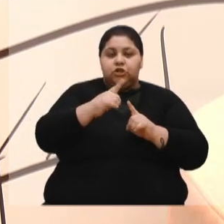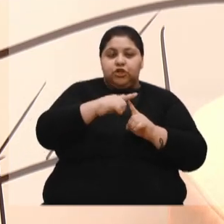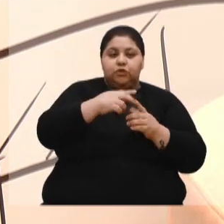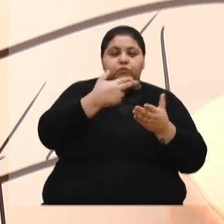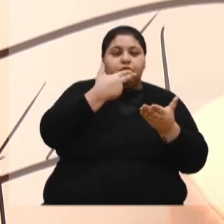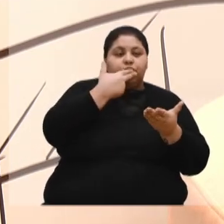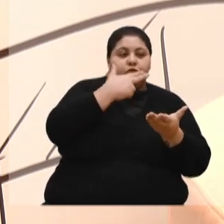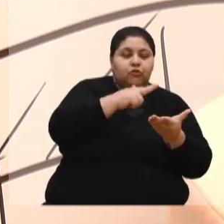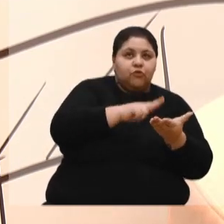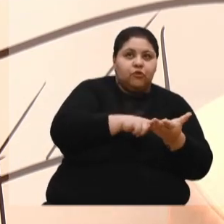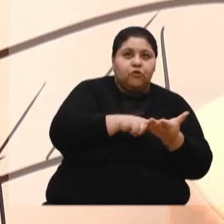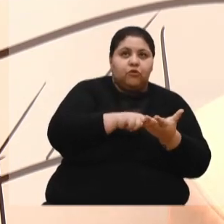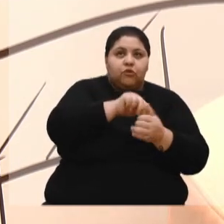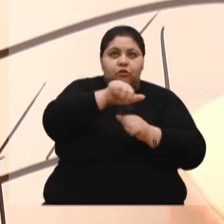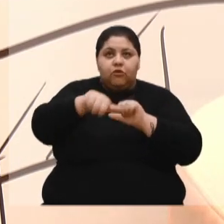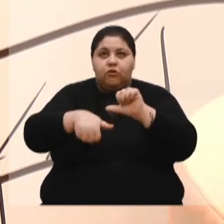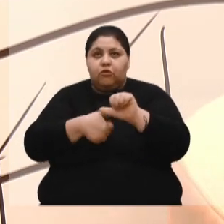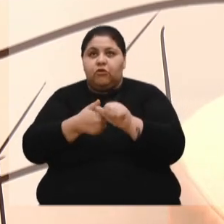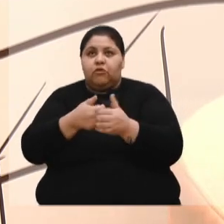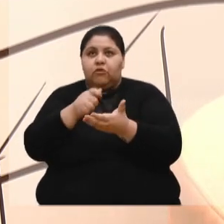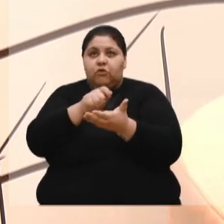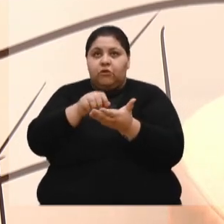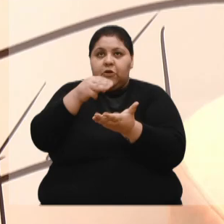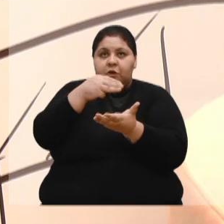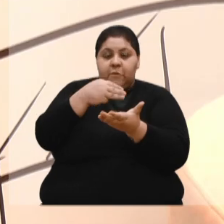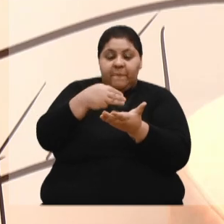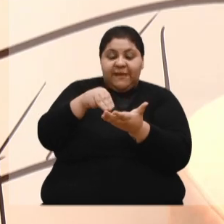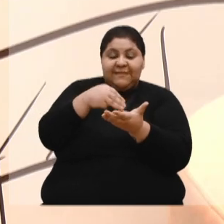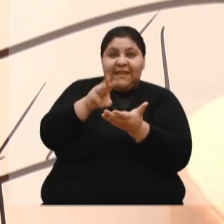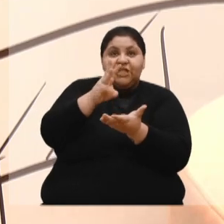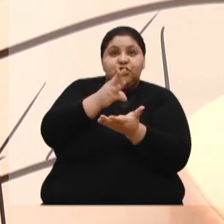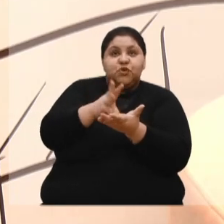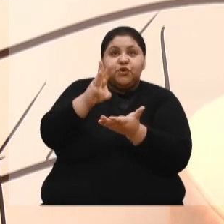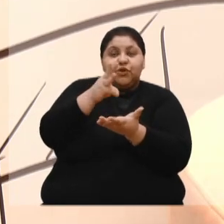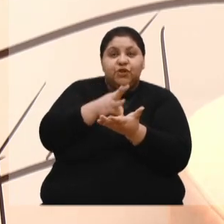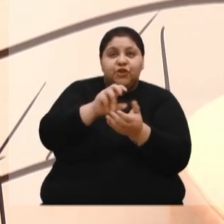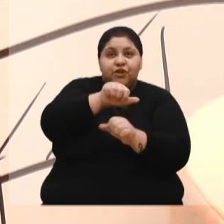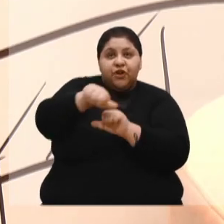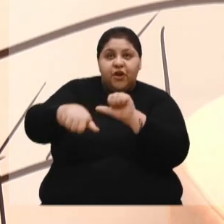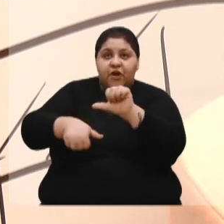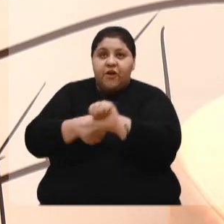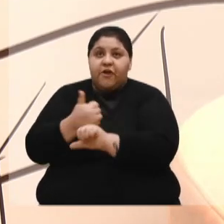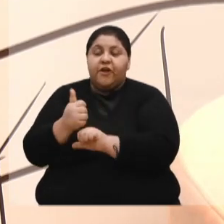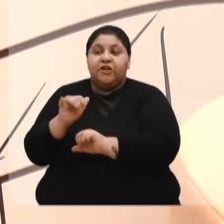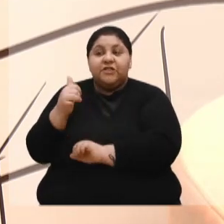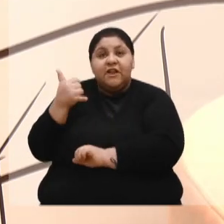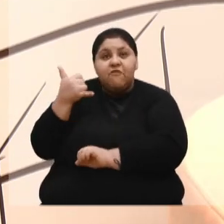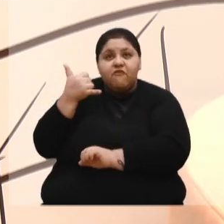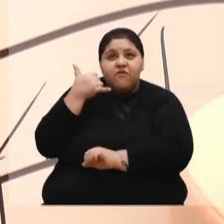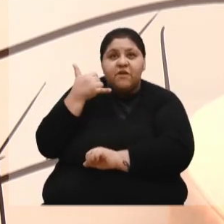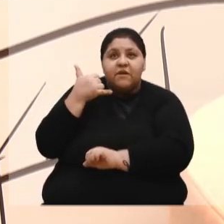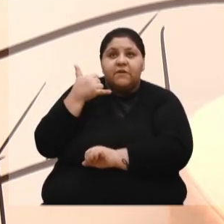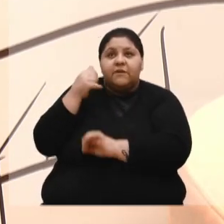cartas, transcrição de mensagem de WhatsApp, transcrição de